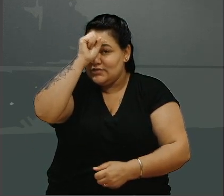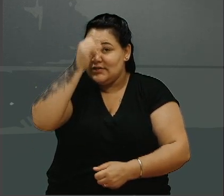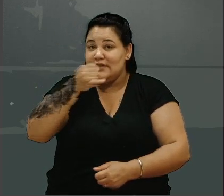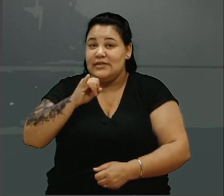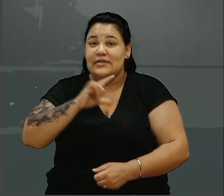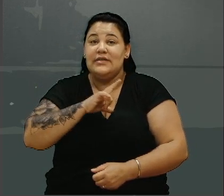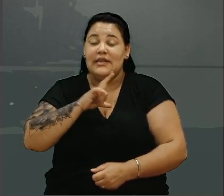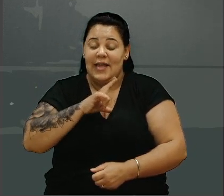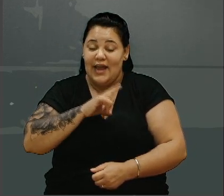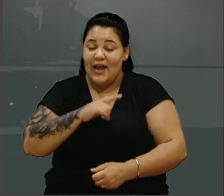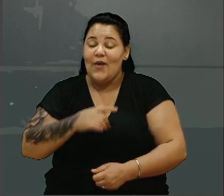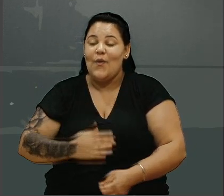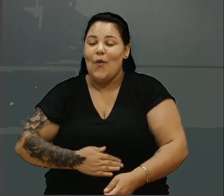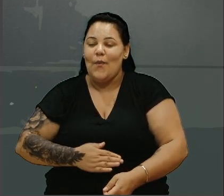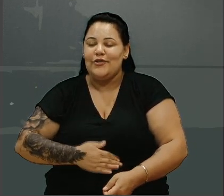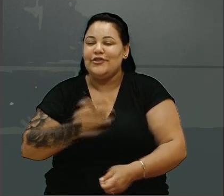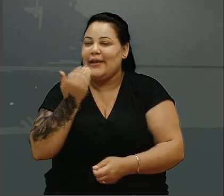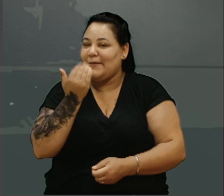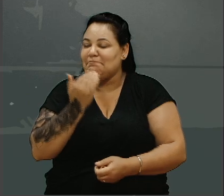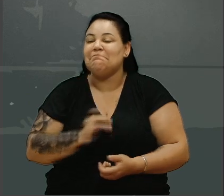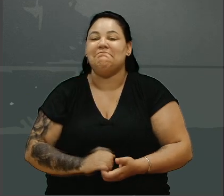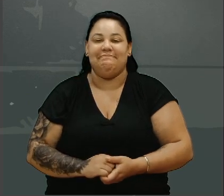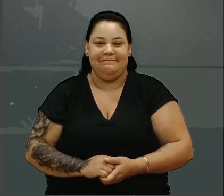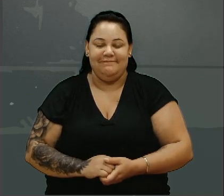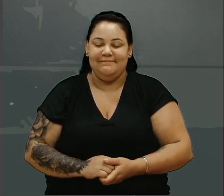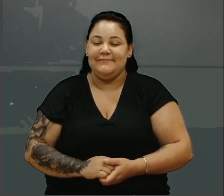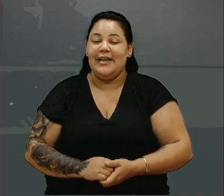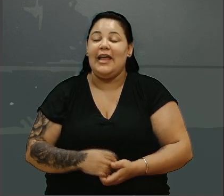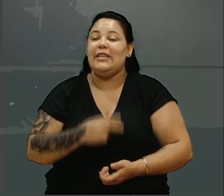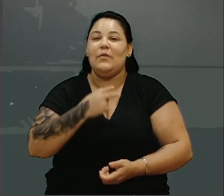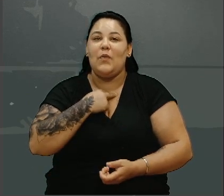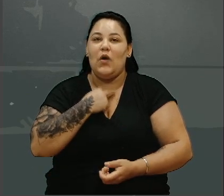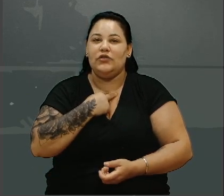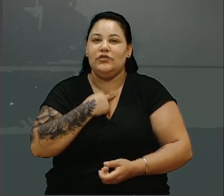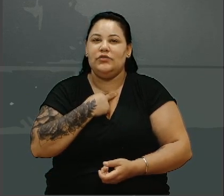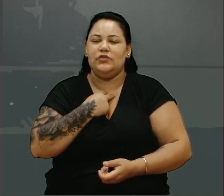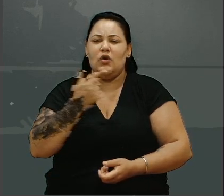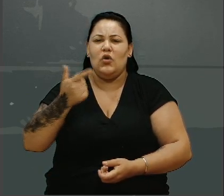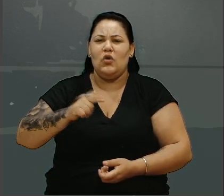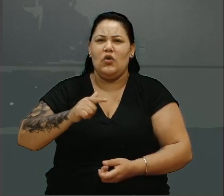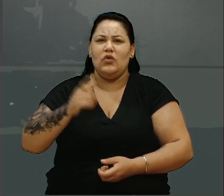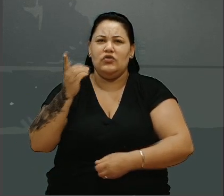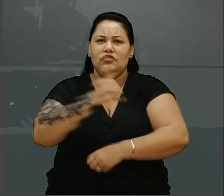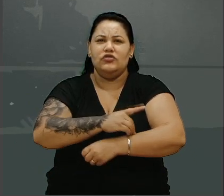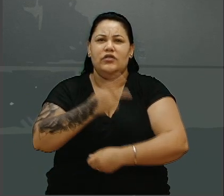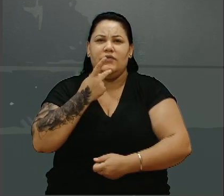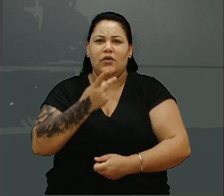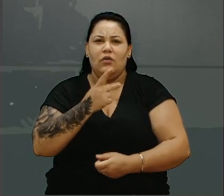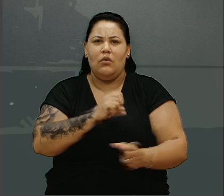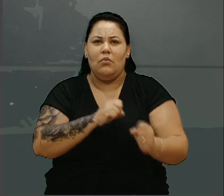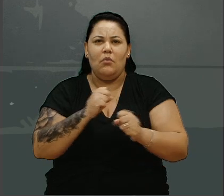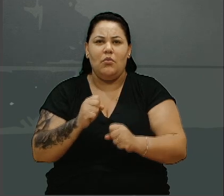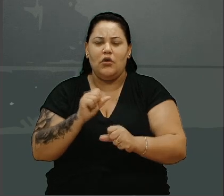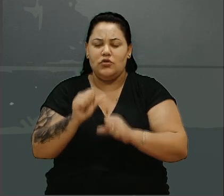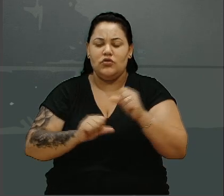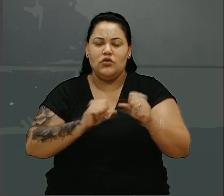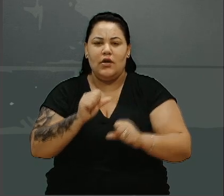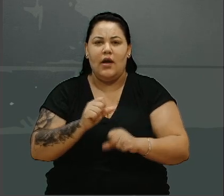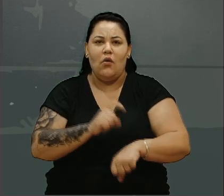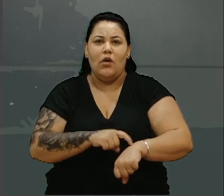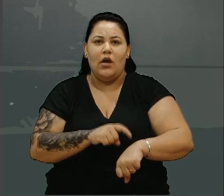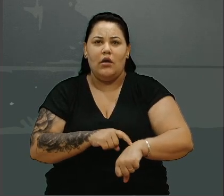bem nutrido. Não é? Não podemos, esses dias uma diretora me disse, posso mudar o horário porque eles chegam com